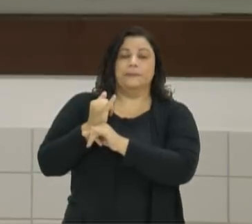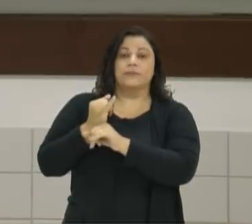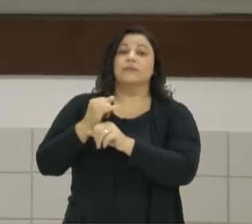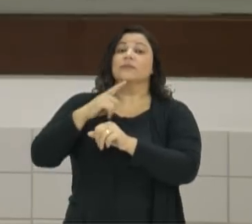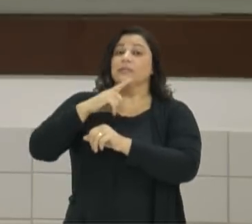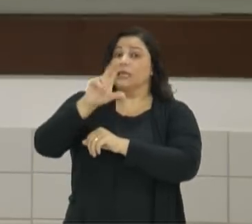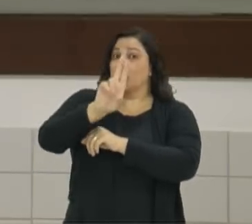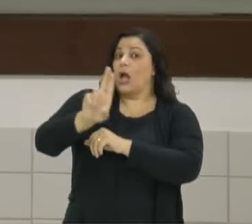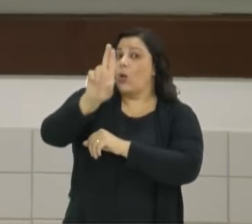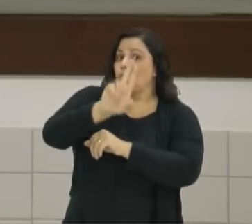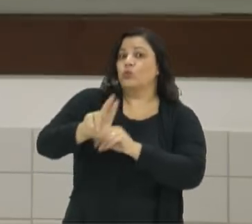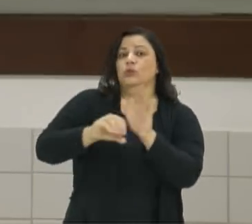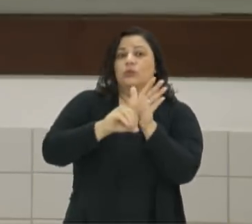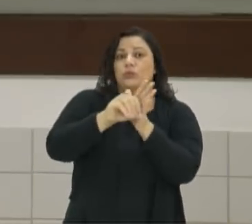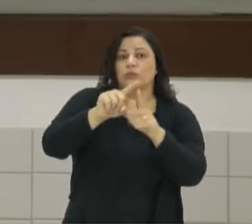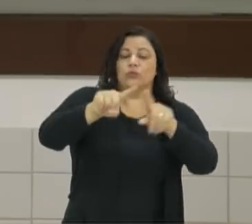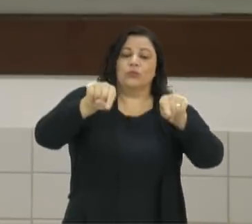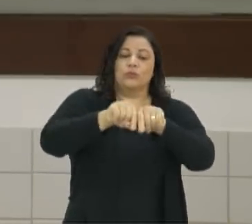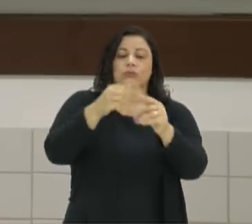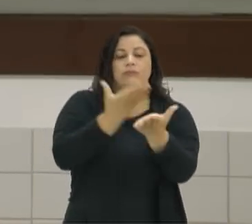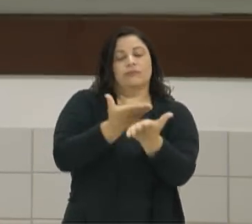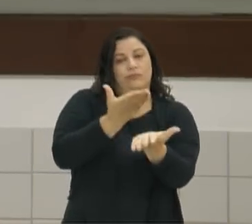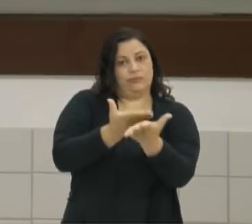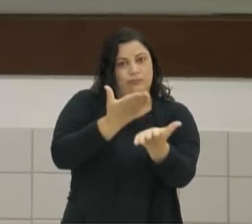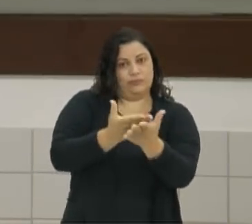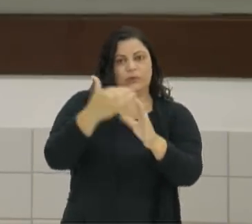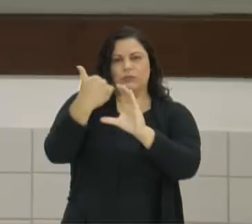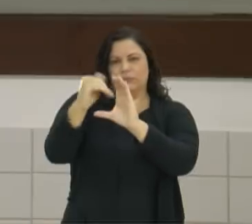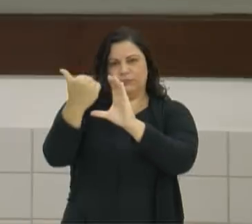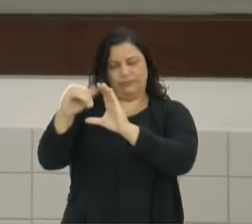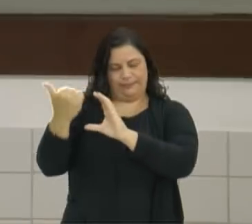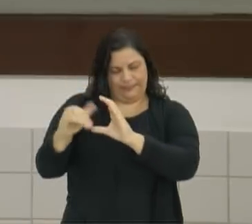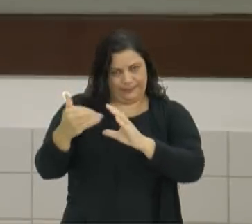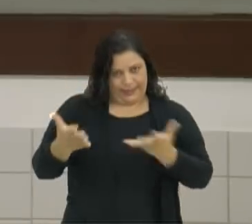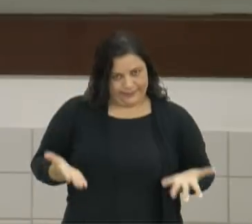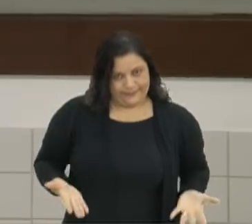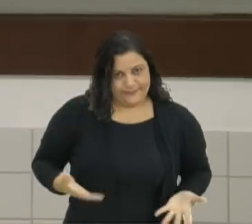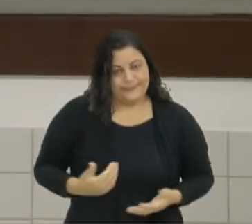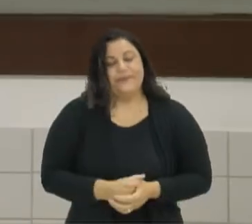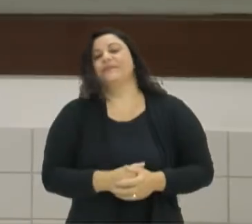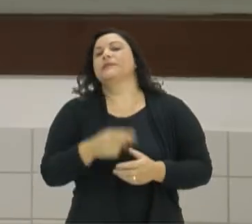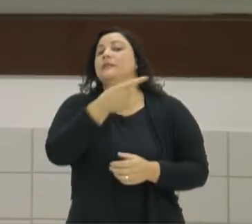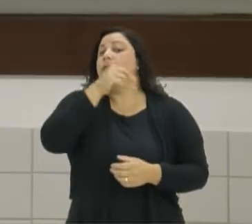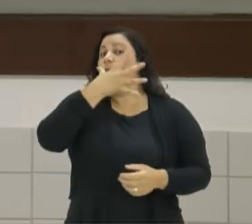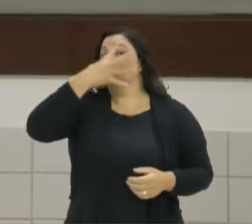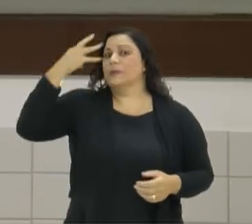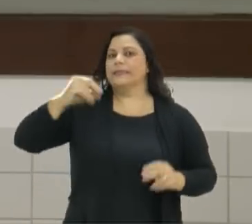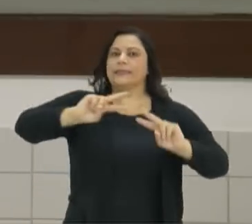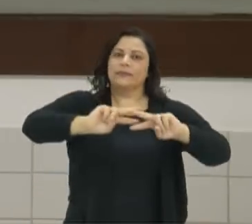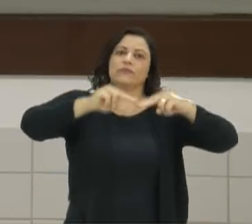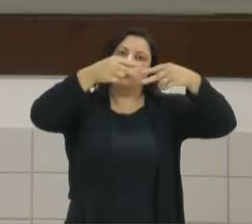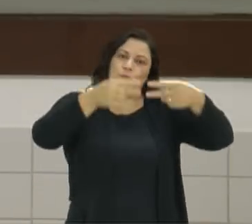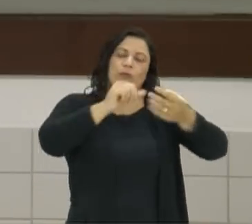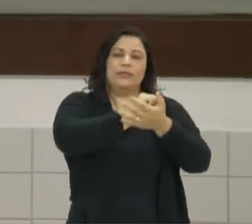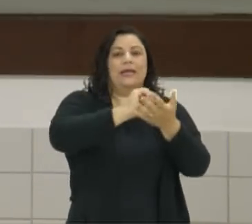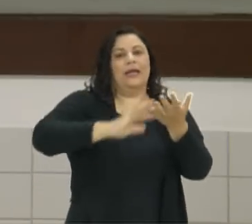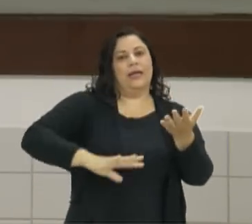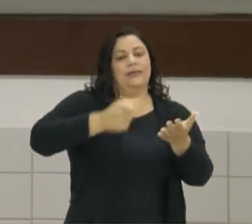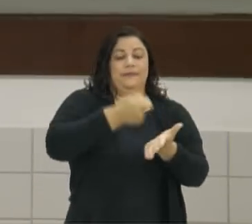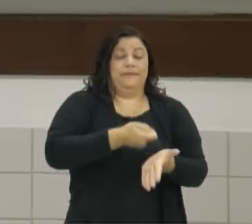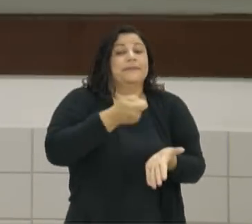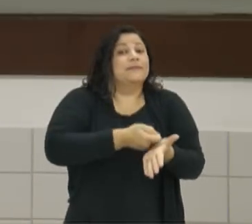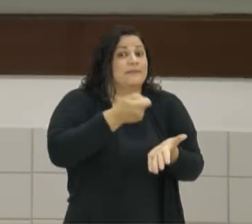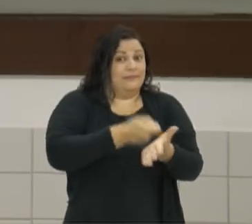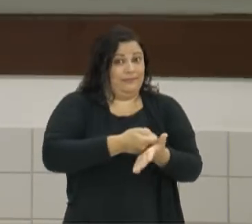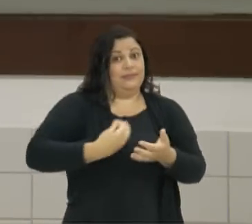está usando o Google Classroom com o seu e-mail @escola, não esqueça de realizar a atividade